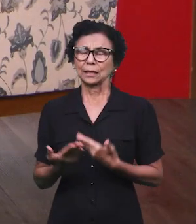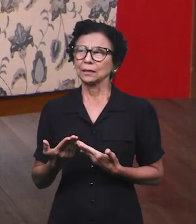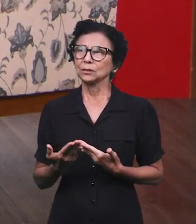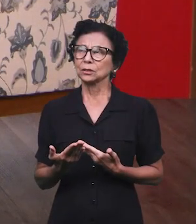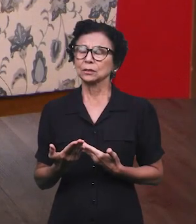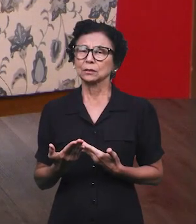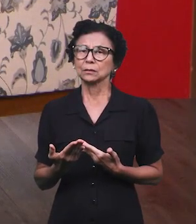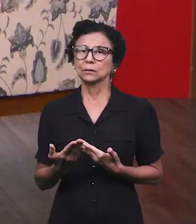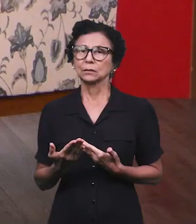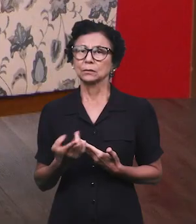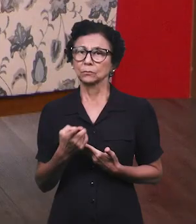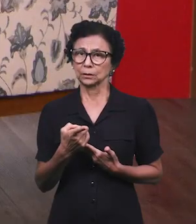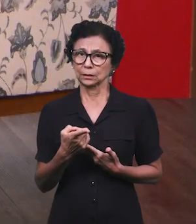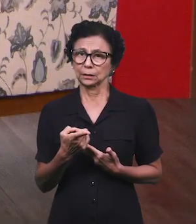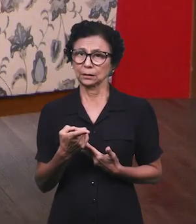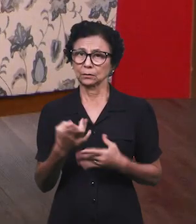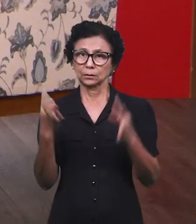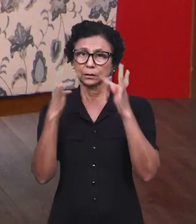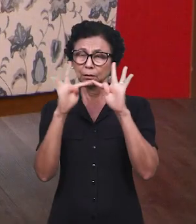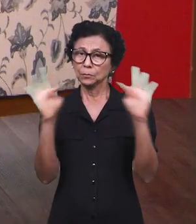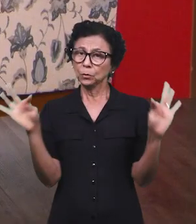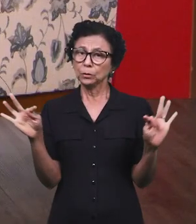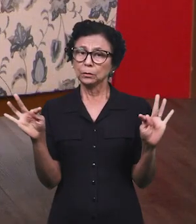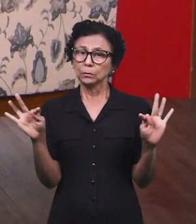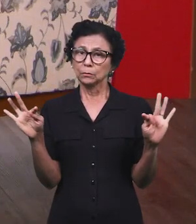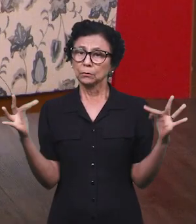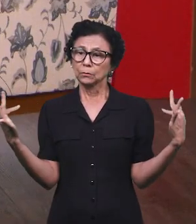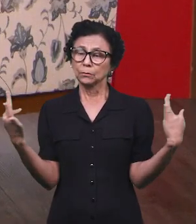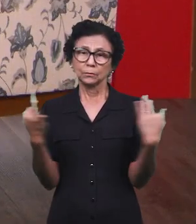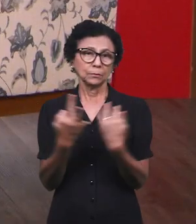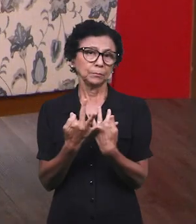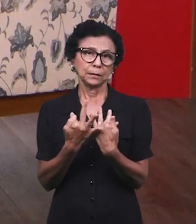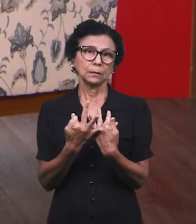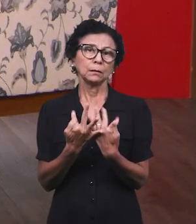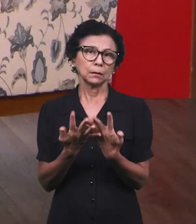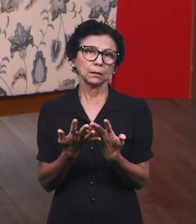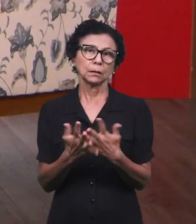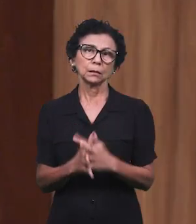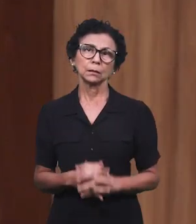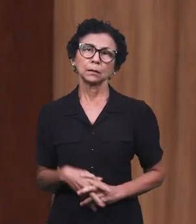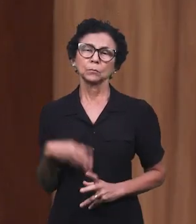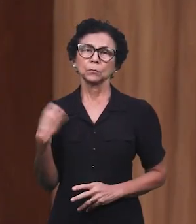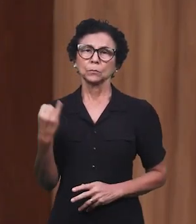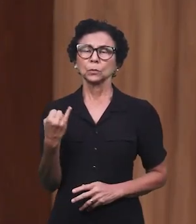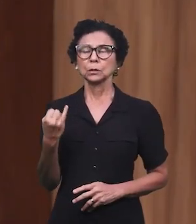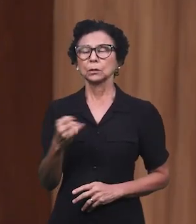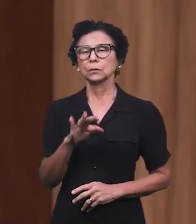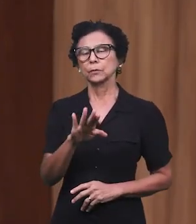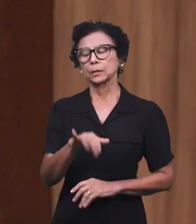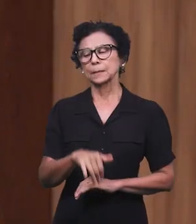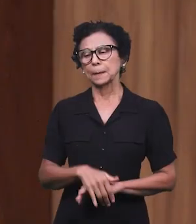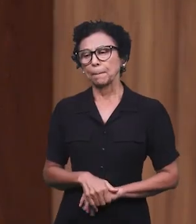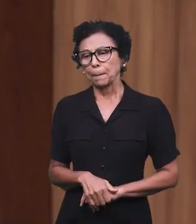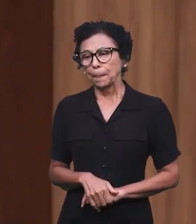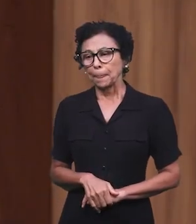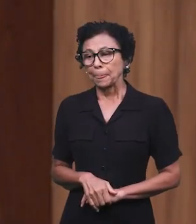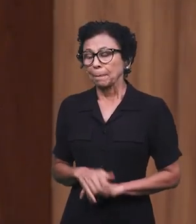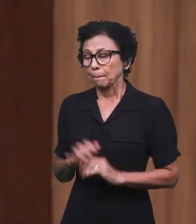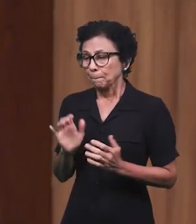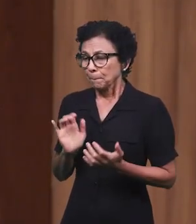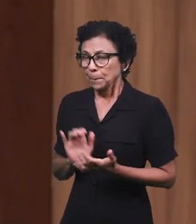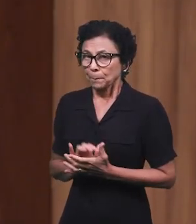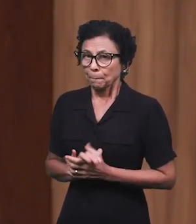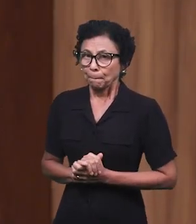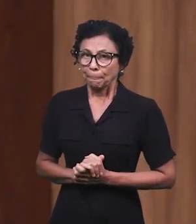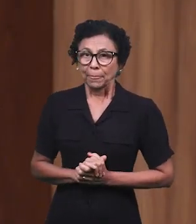você tem de dar para a sua família. É inconcebível para quem quer uma bênção de Deus você dizer bem assim, não, a